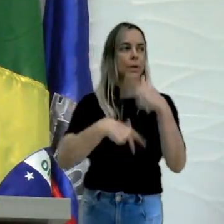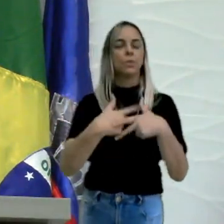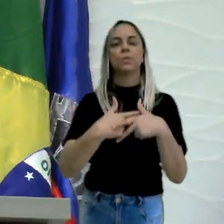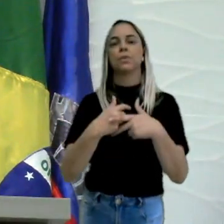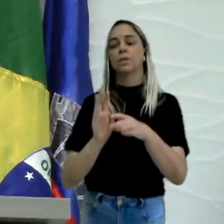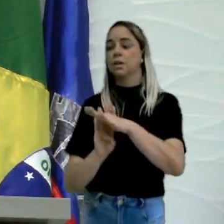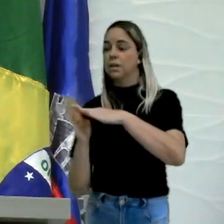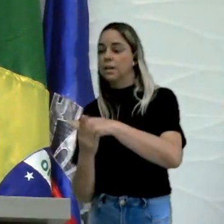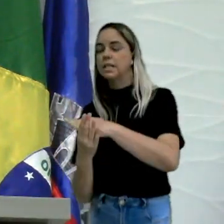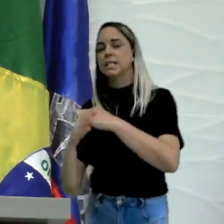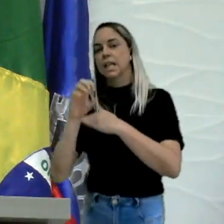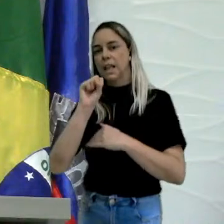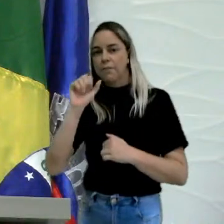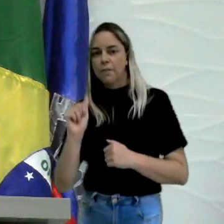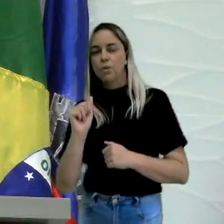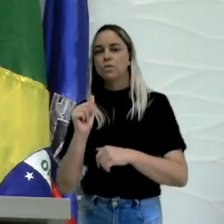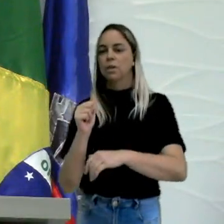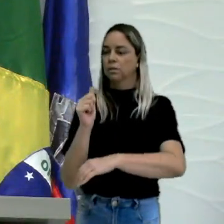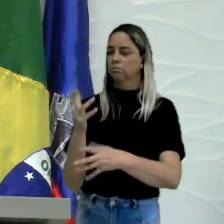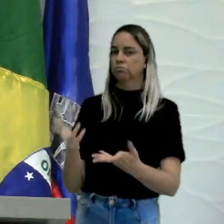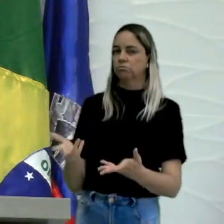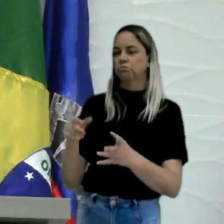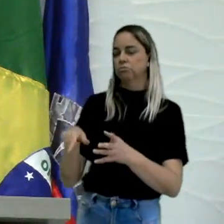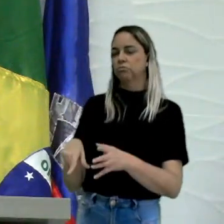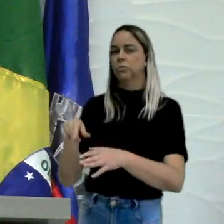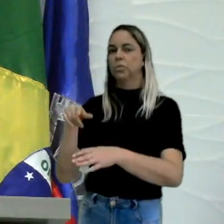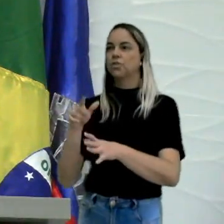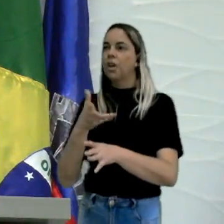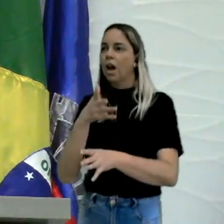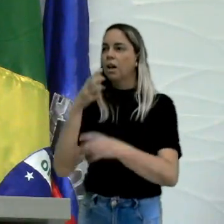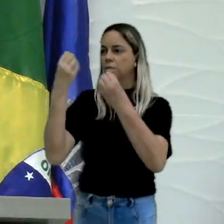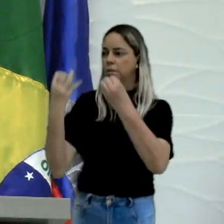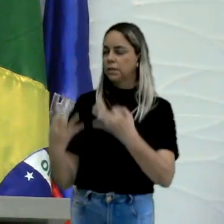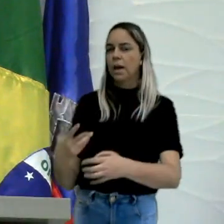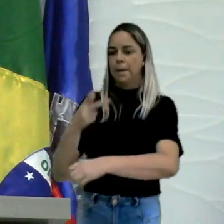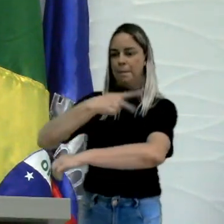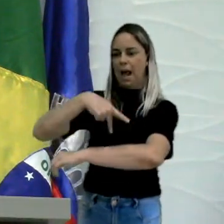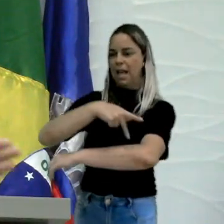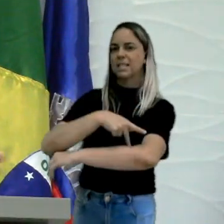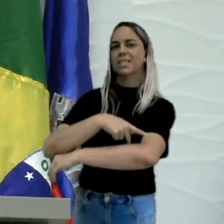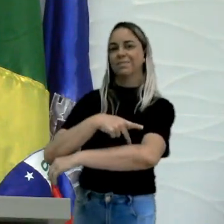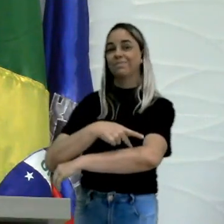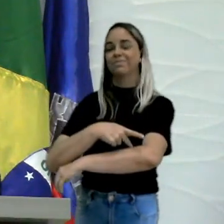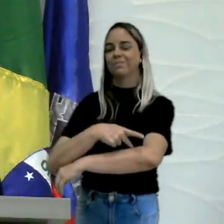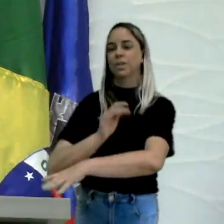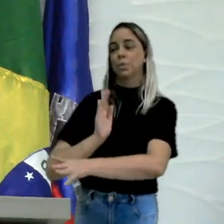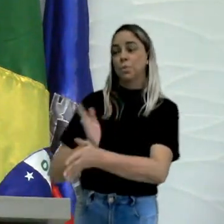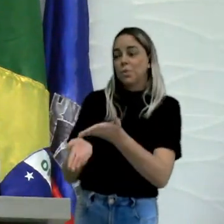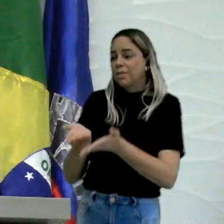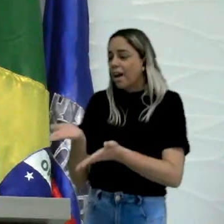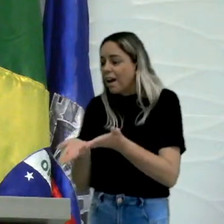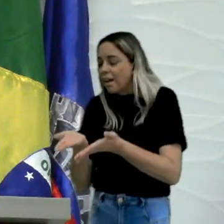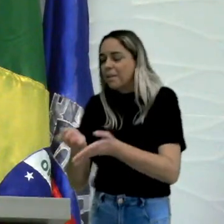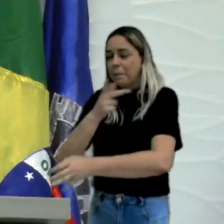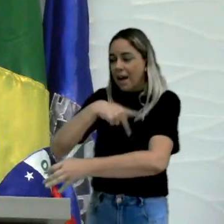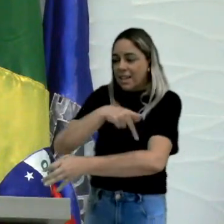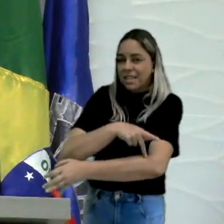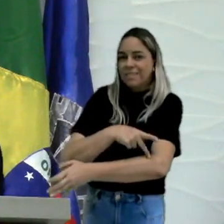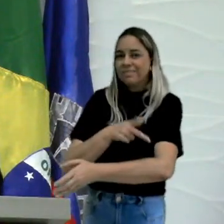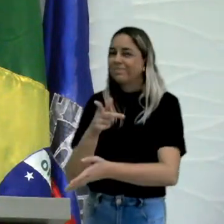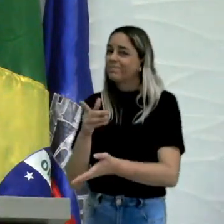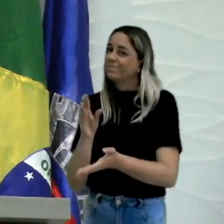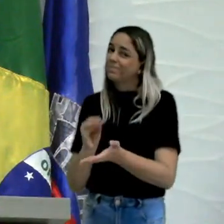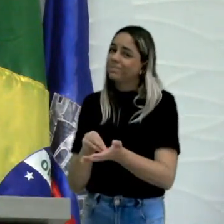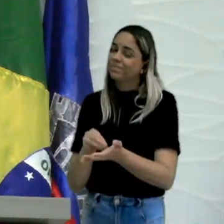de praças. E por que não tiveram cuidado com a Praça do Santo Afonso? Está